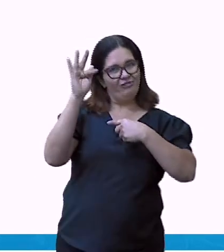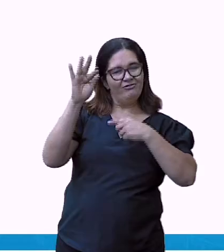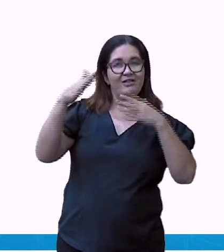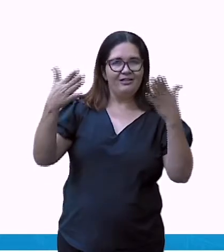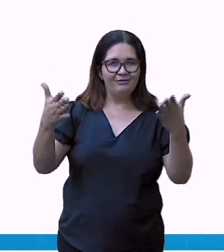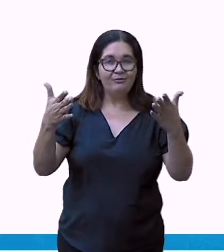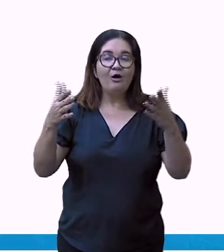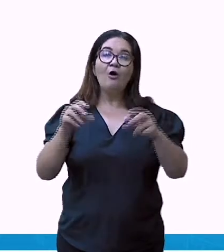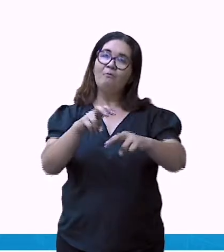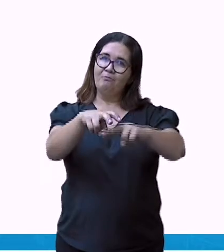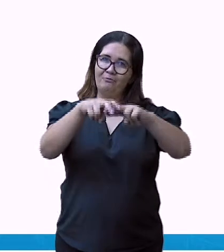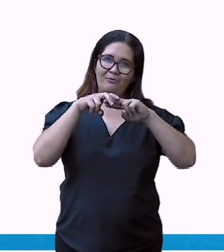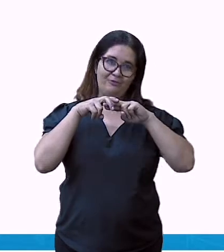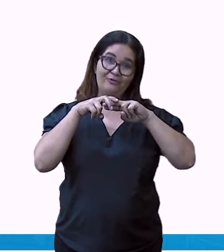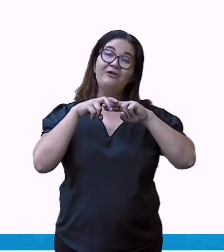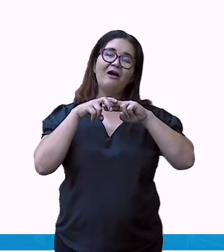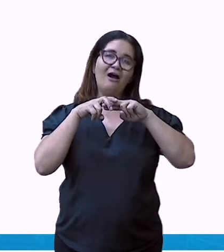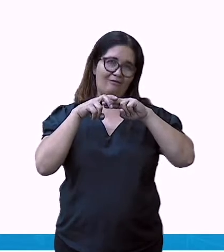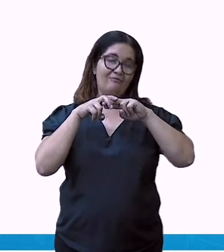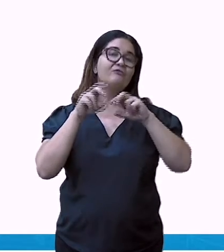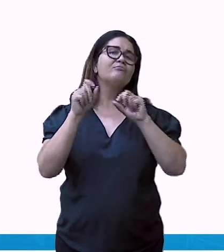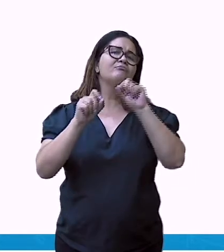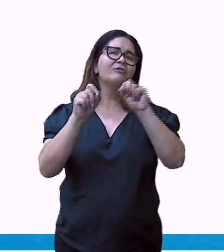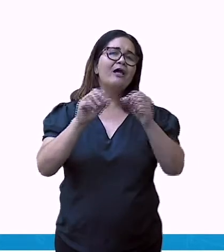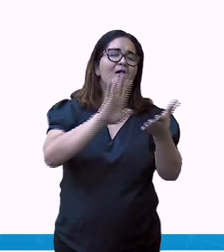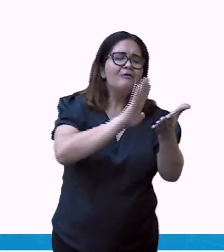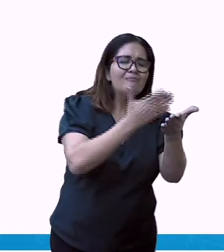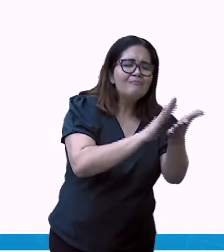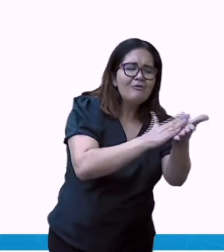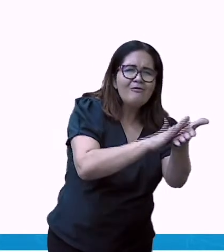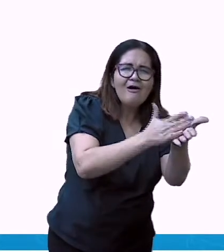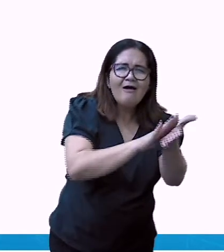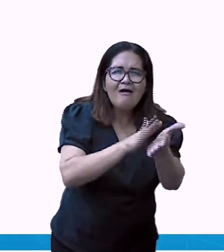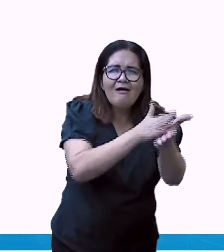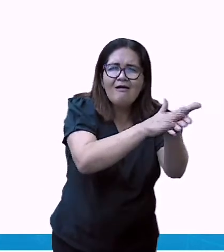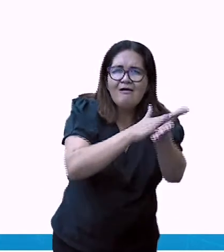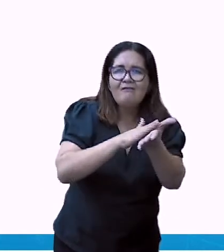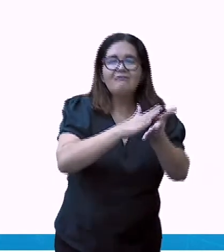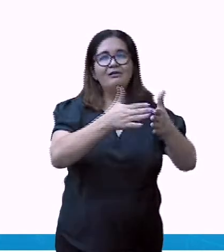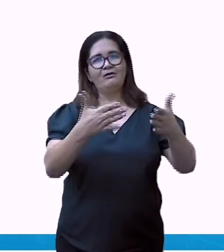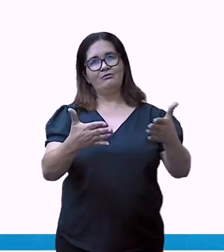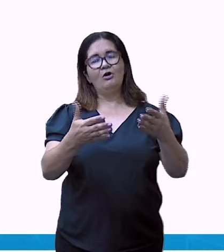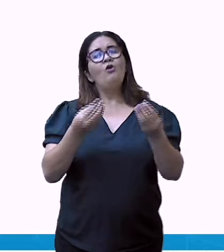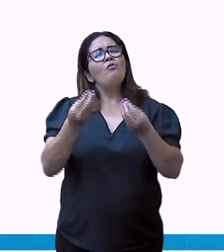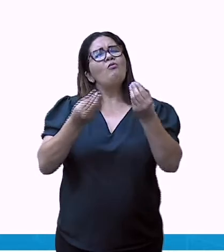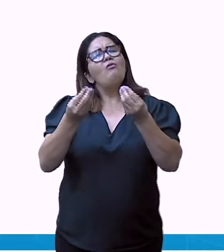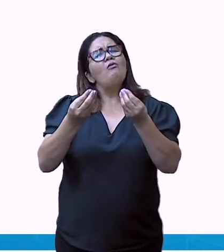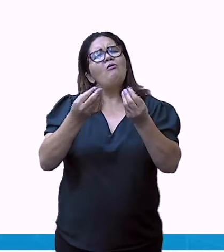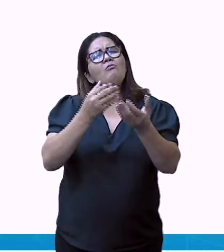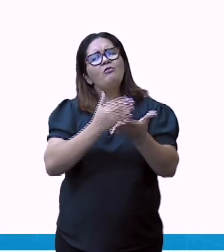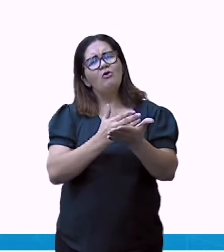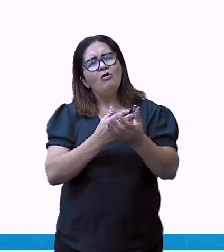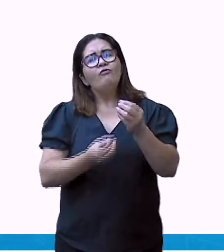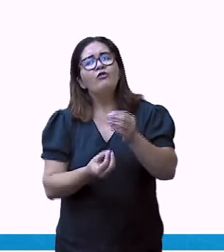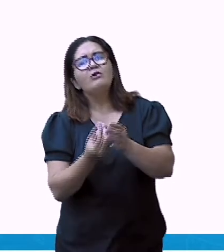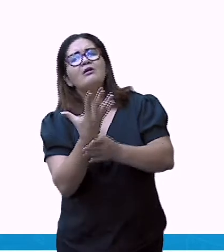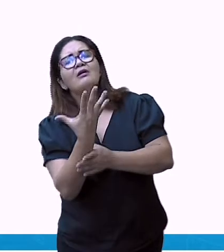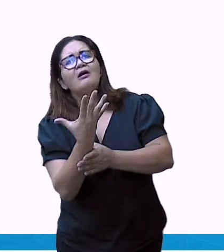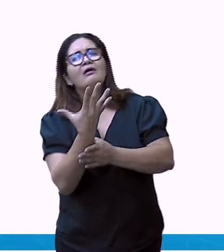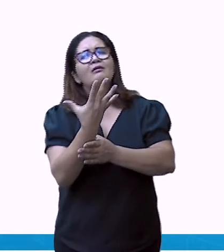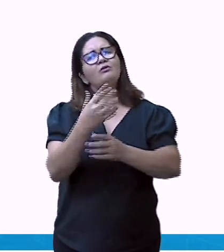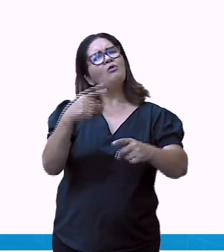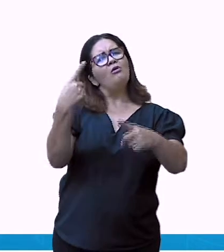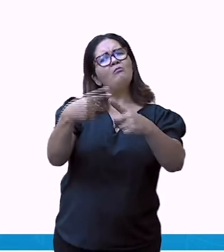Quando começamos a comemorar essa festa no Brasil? Será quando foi? Por quem o carnaval